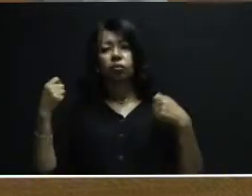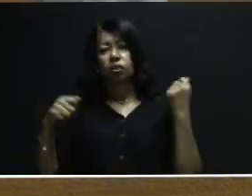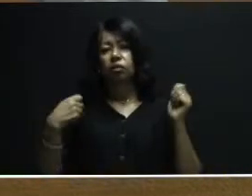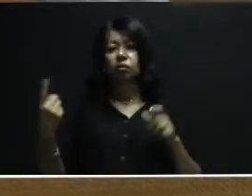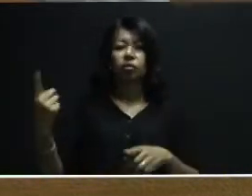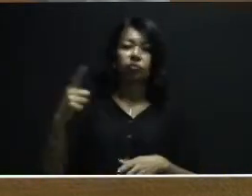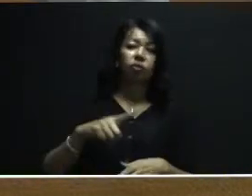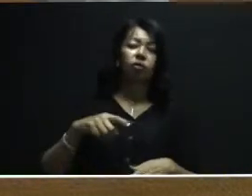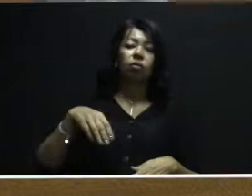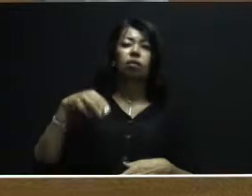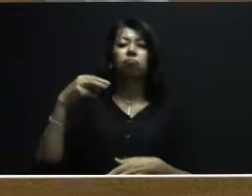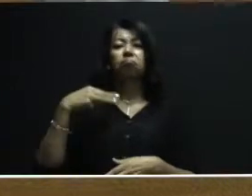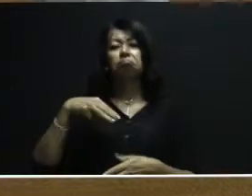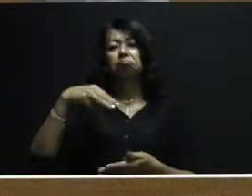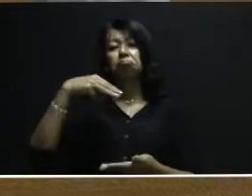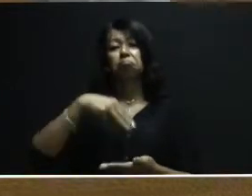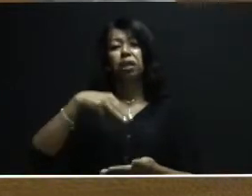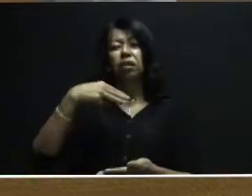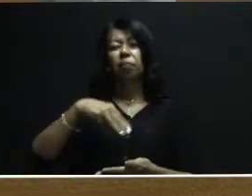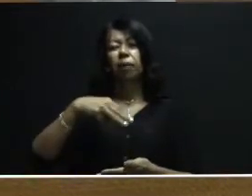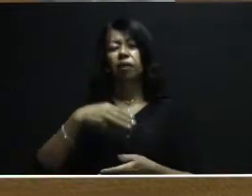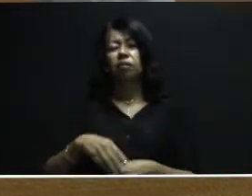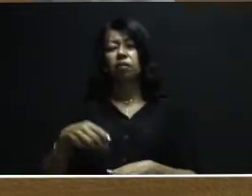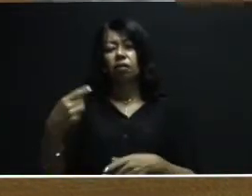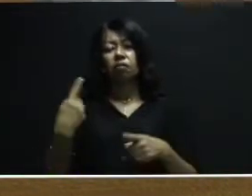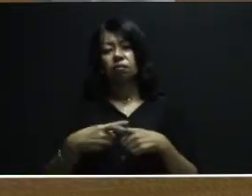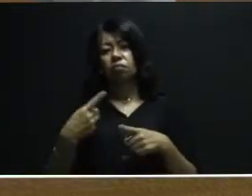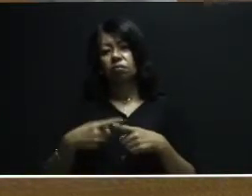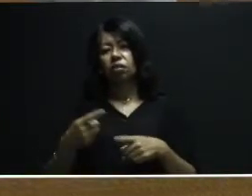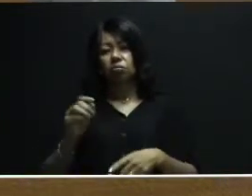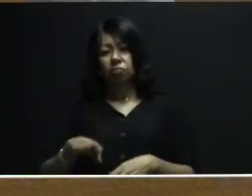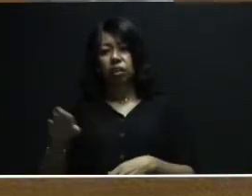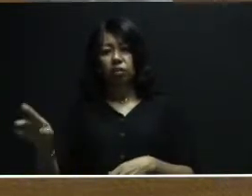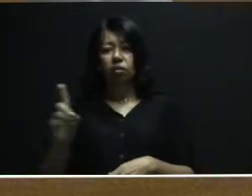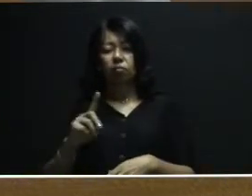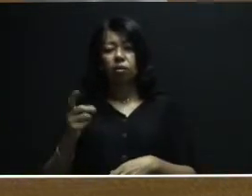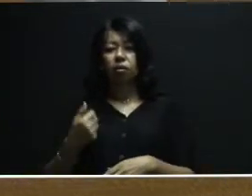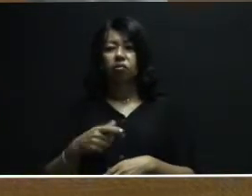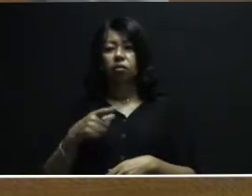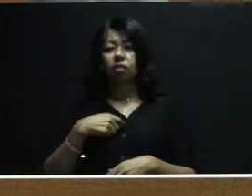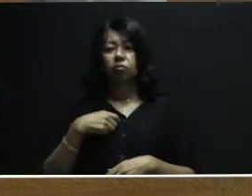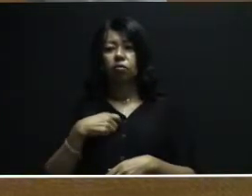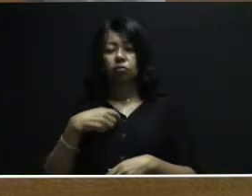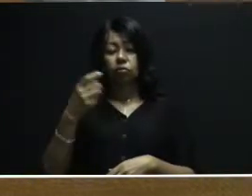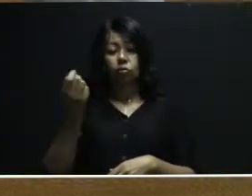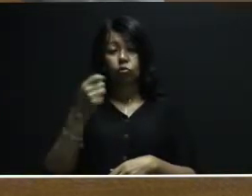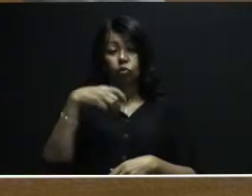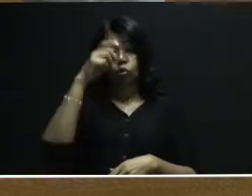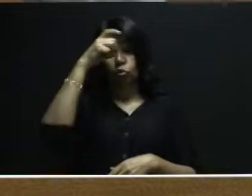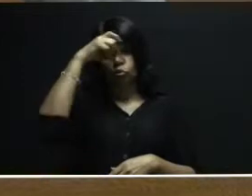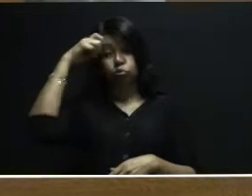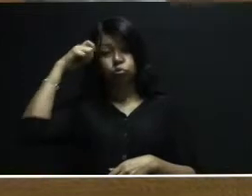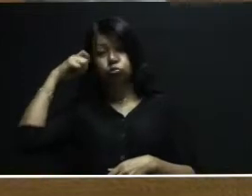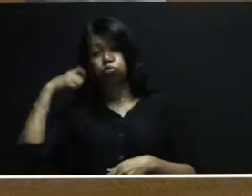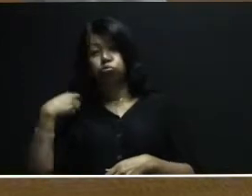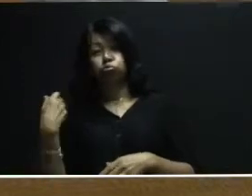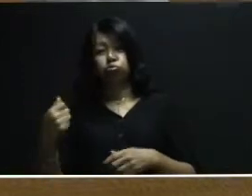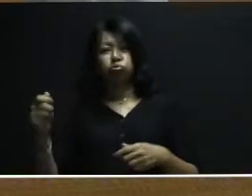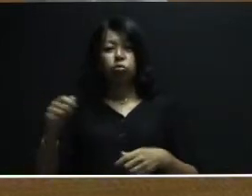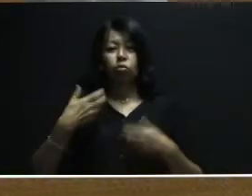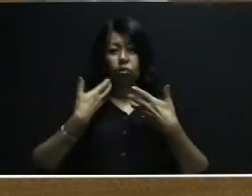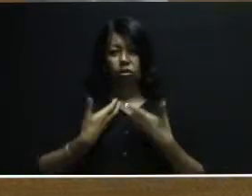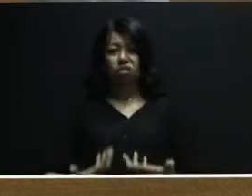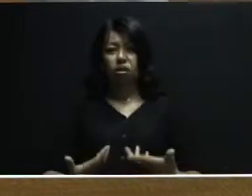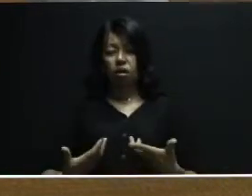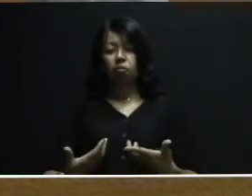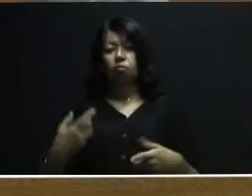uma aula de matemática. Sendo que esse garoto não pode suar, porque ele não pode chegar na classe suado. Porque os